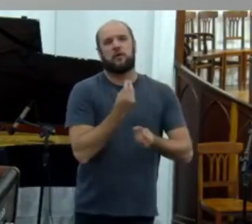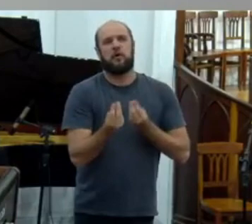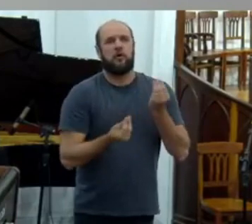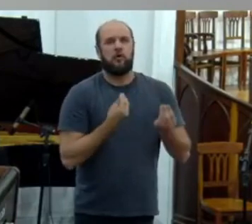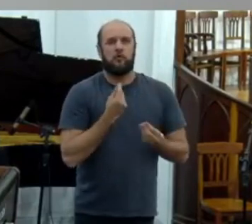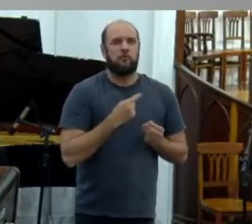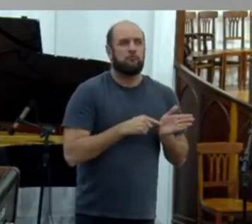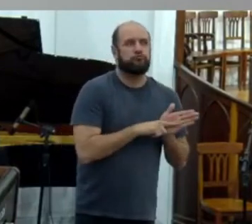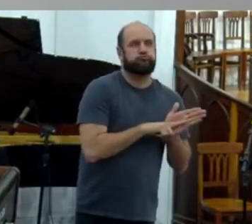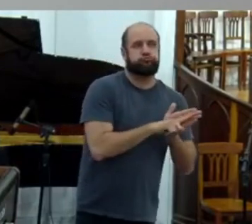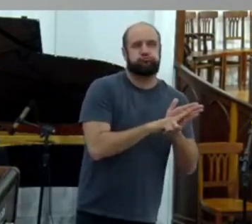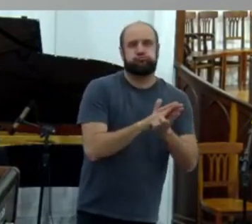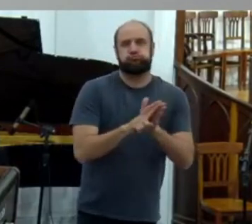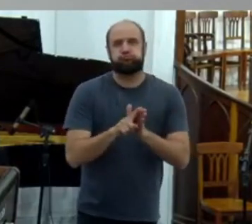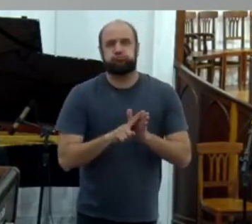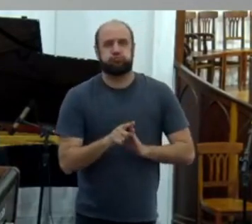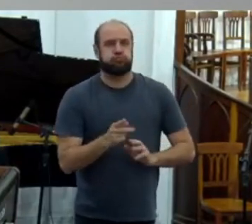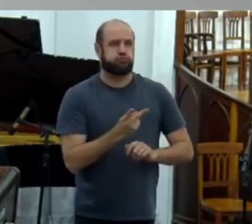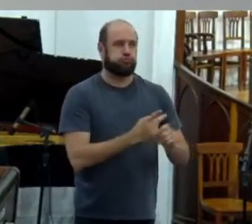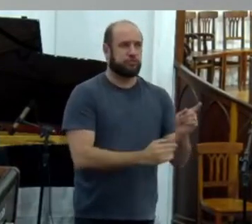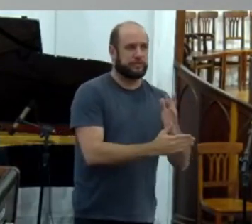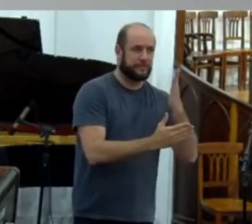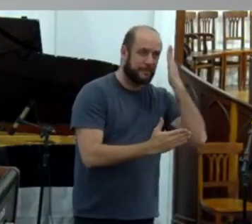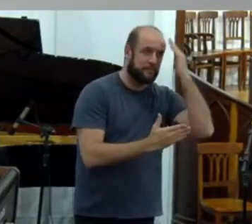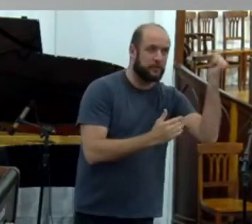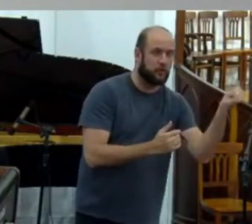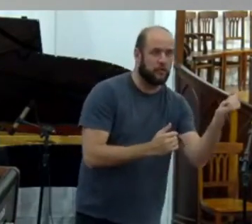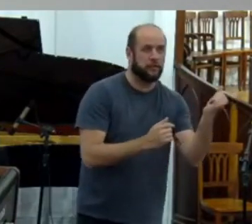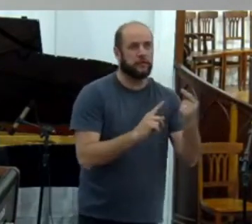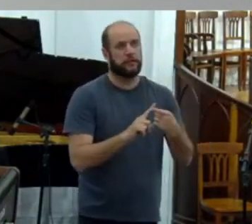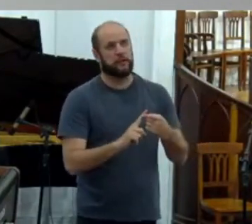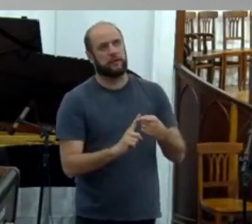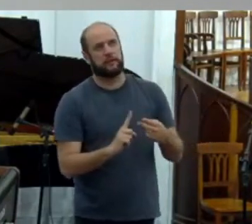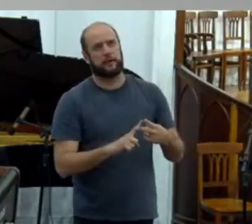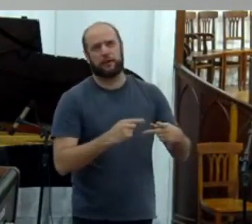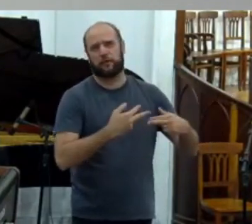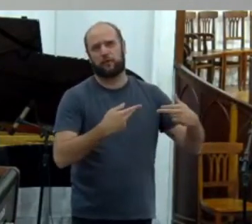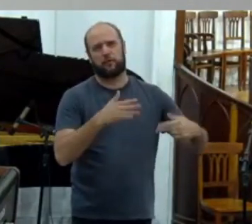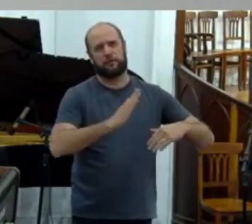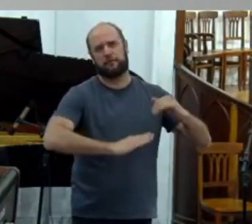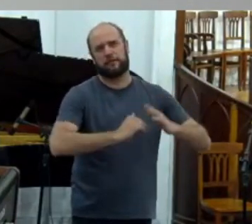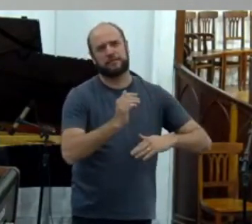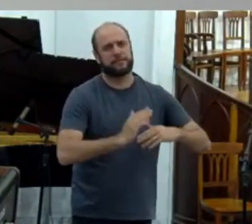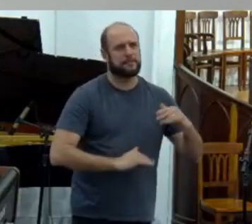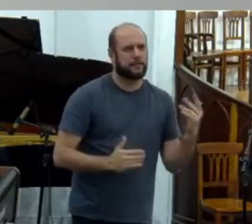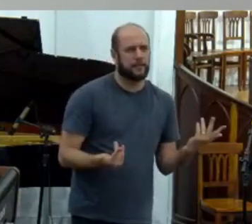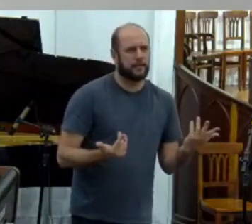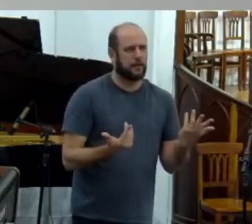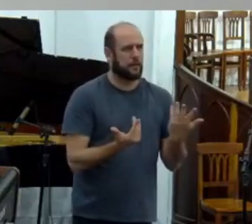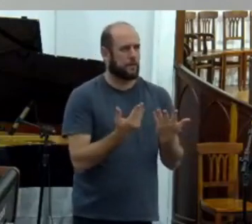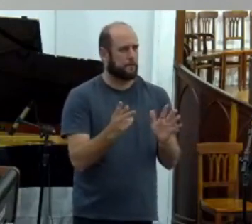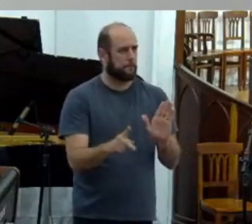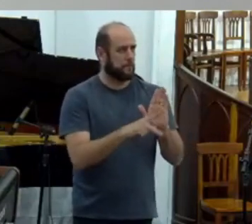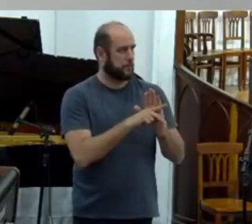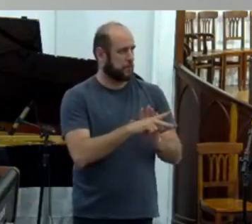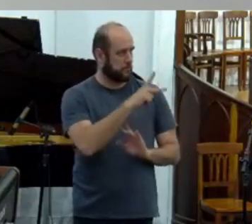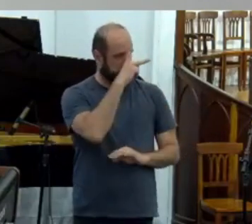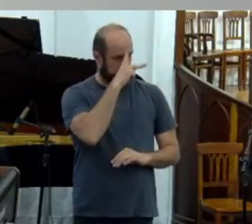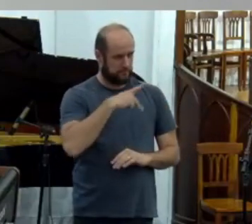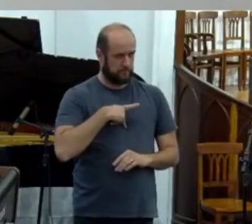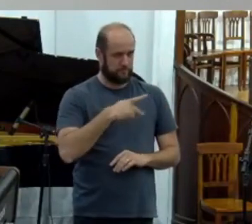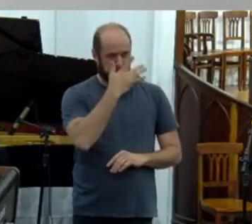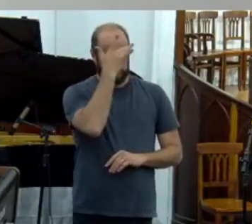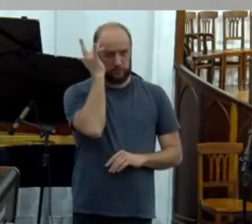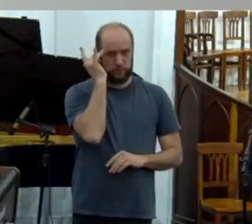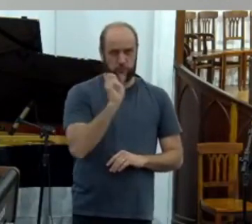tenta encontrar satisfação na sabedoria, nos feitos então das mãos dos homens ou